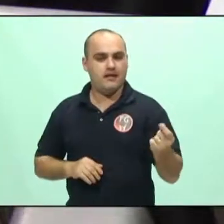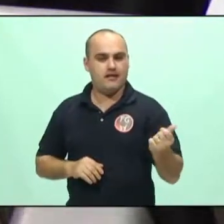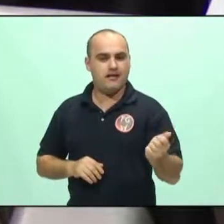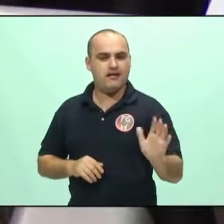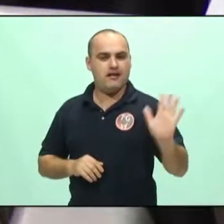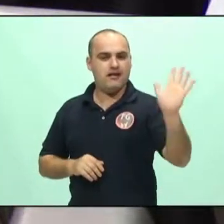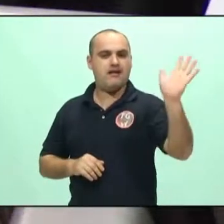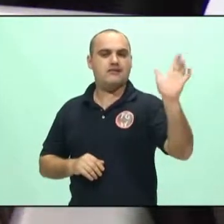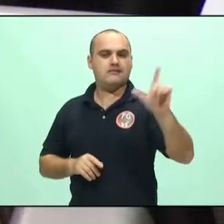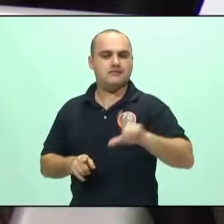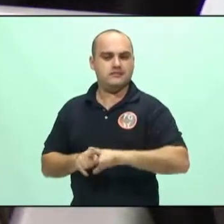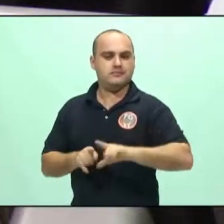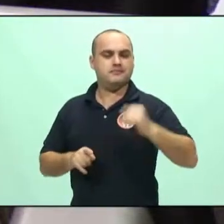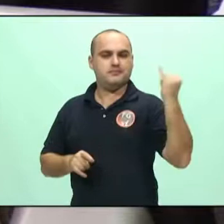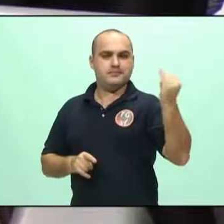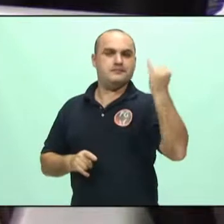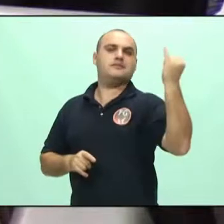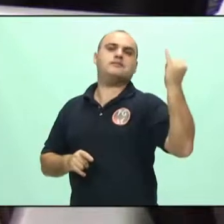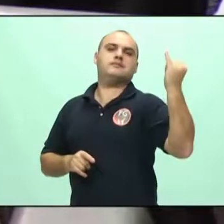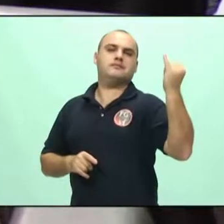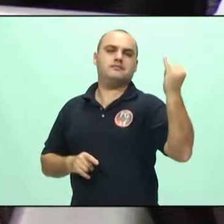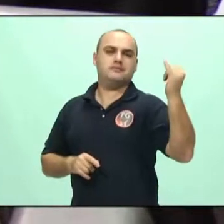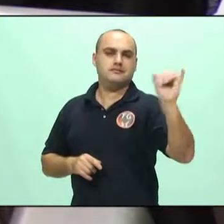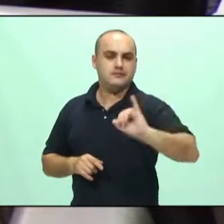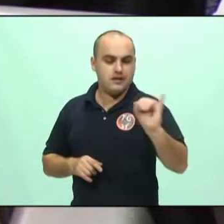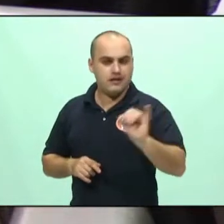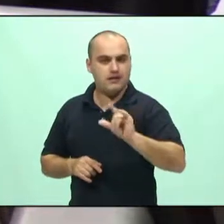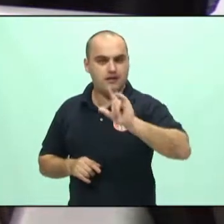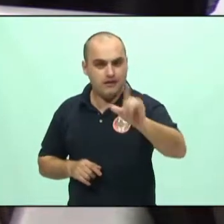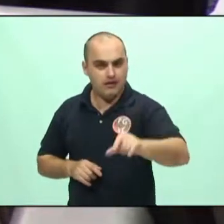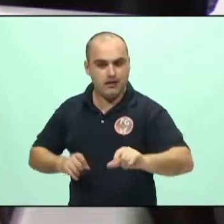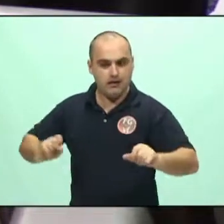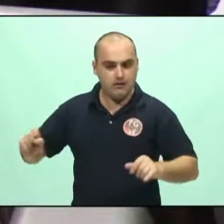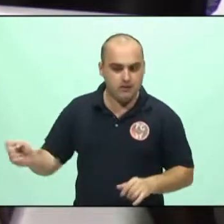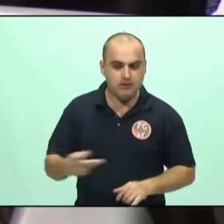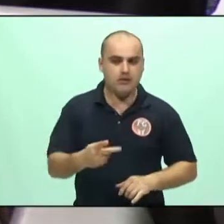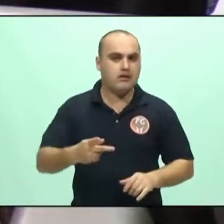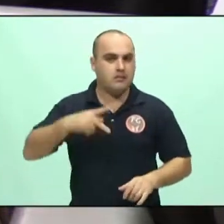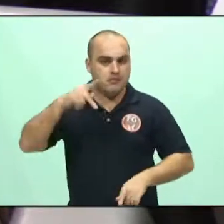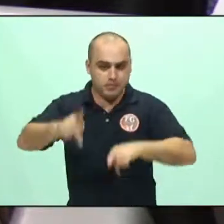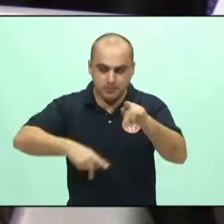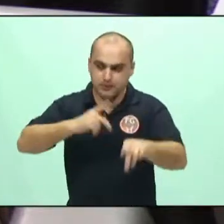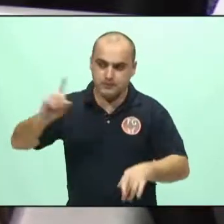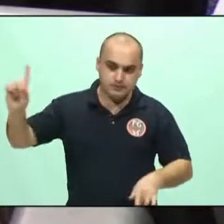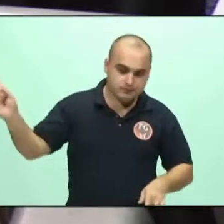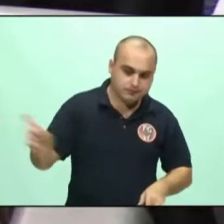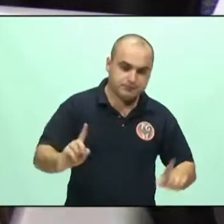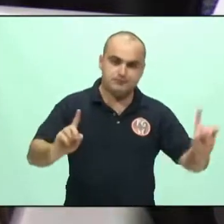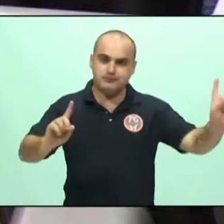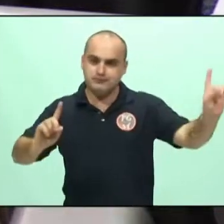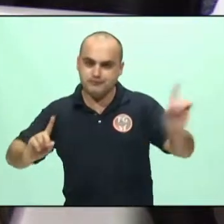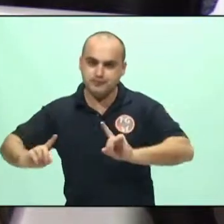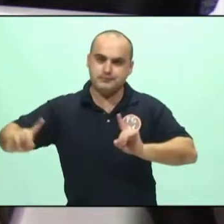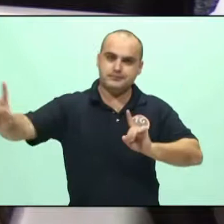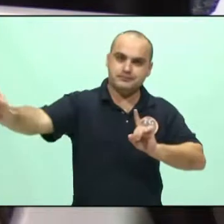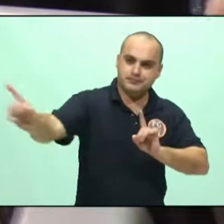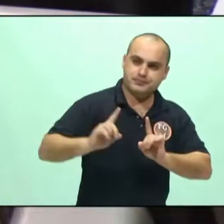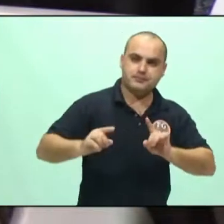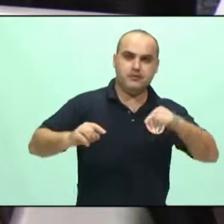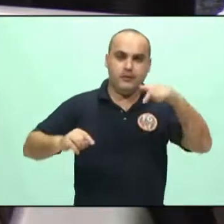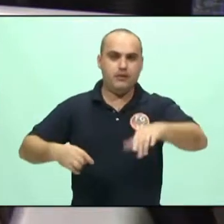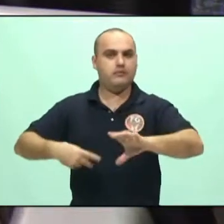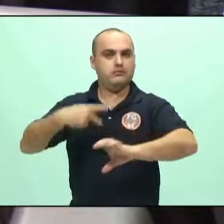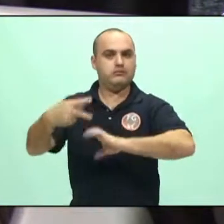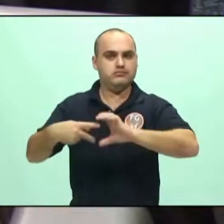por conta da oportunidade que tu dá para população interagir com essa casa Legislativa